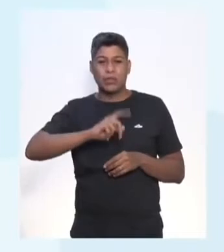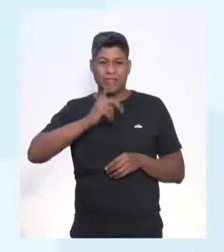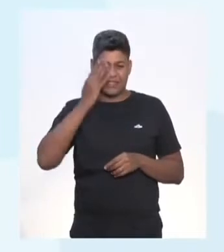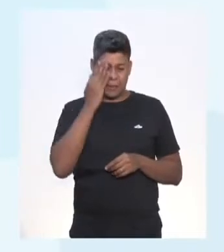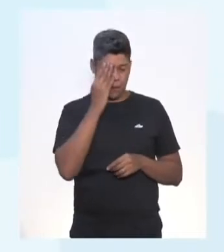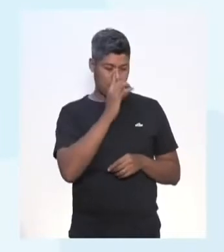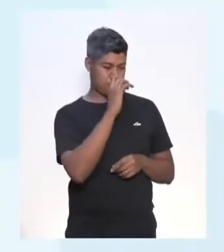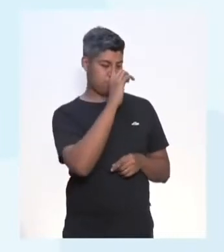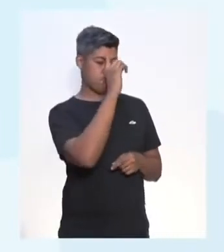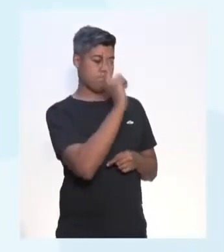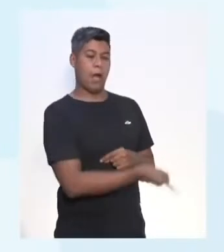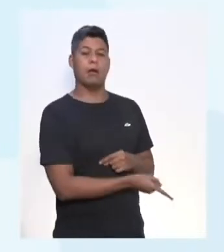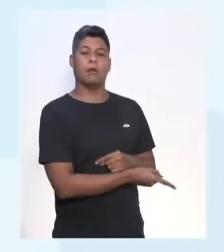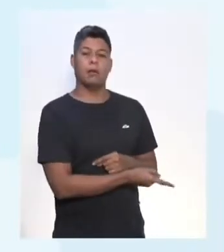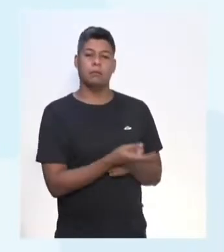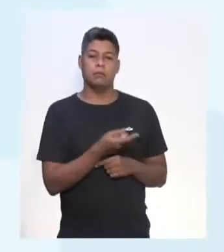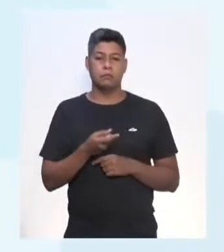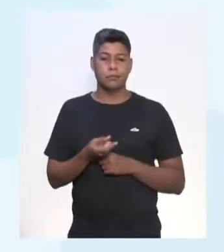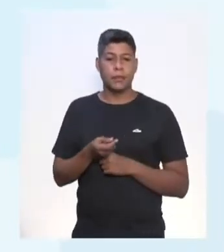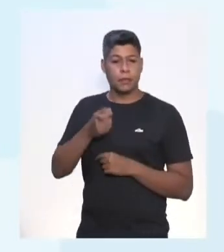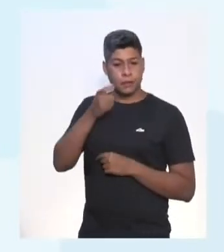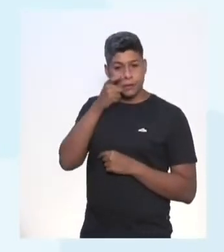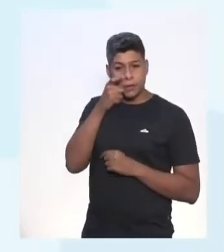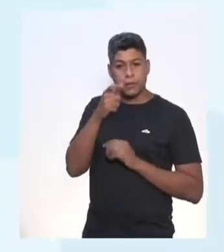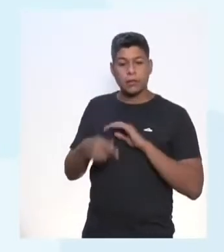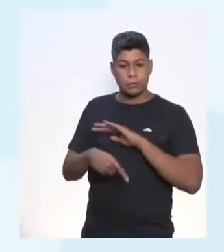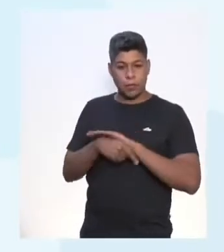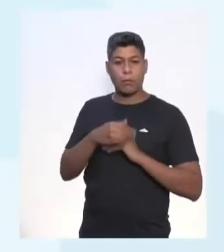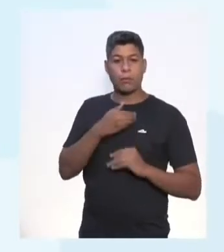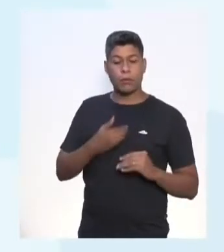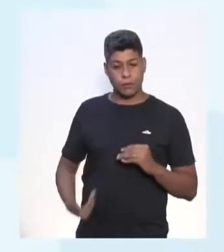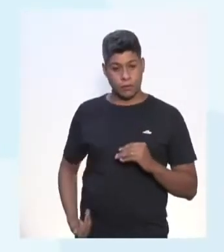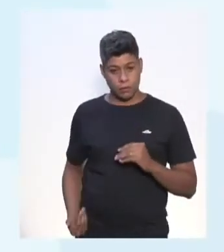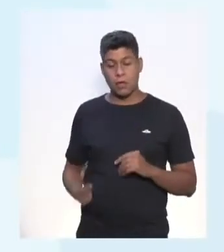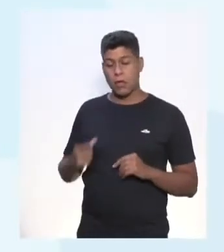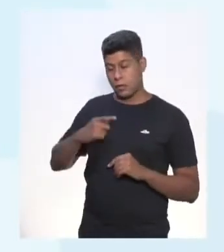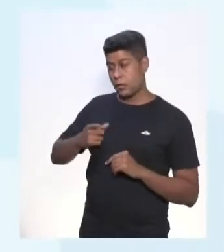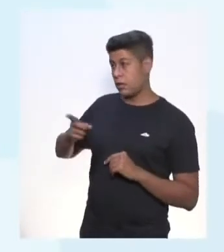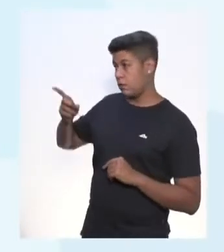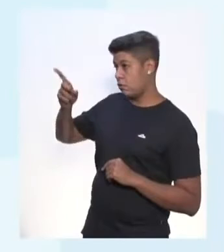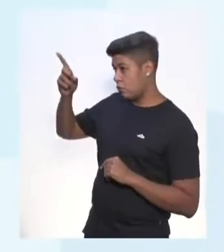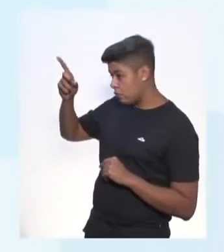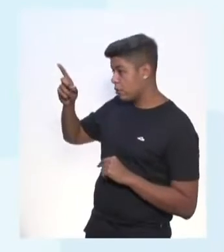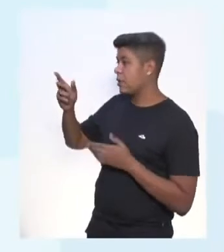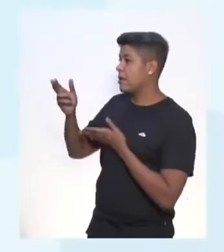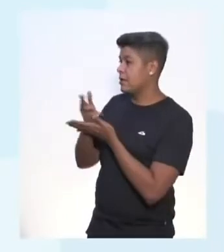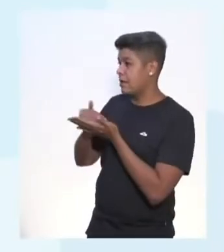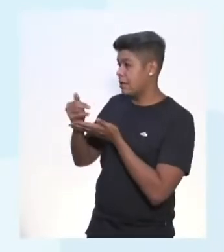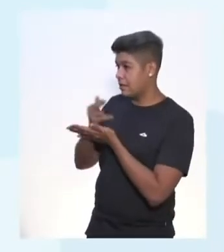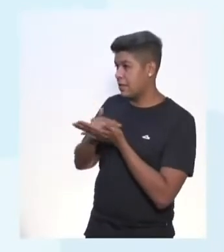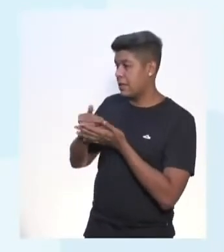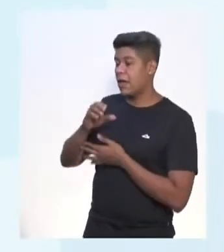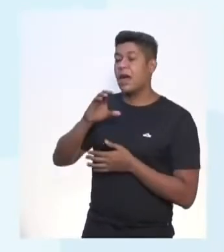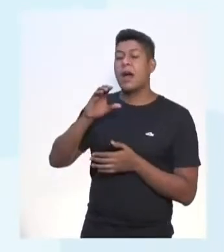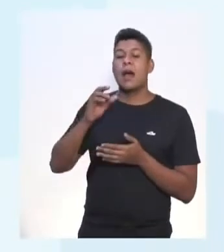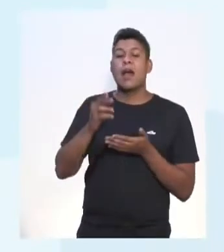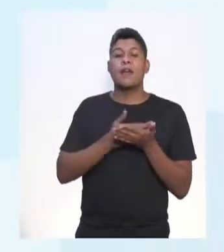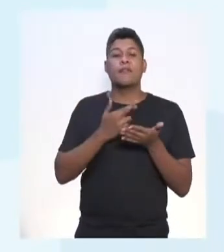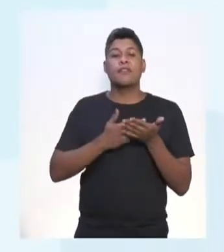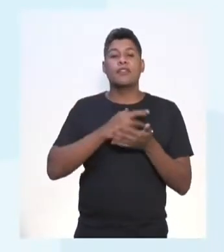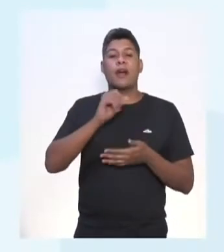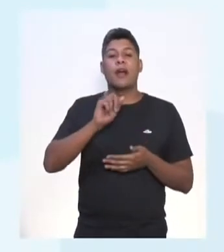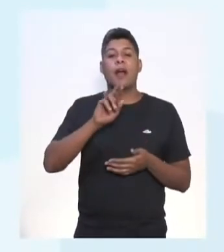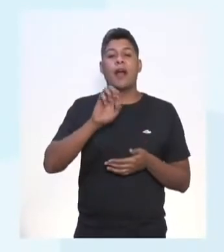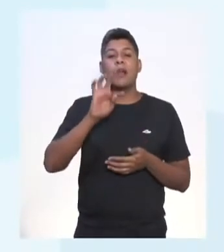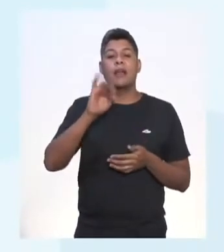voto conforme os interesses dos governadores. E aqui nós temos aqui essa charge da revista Careta, que